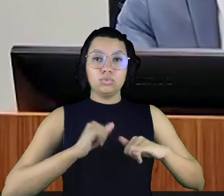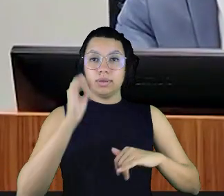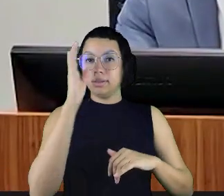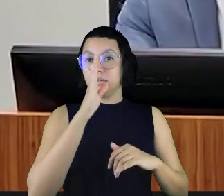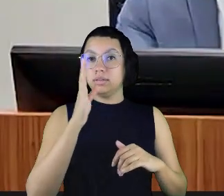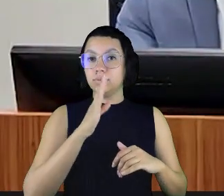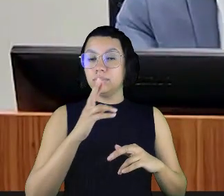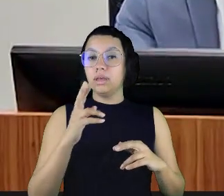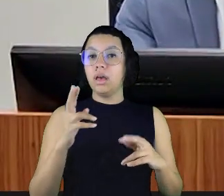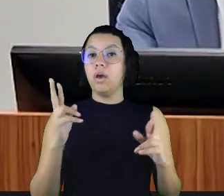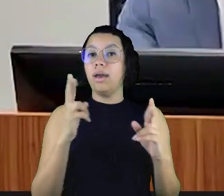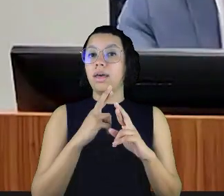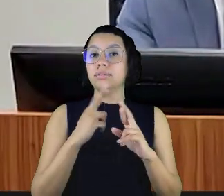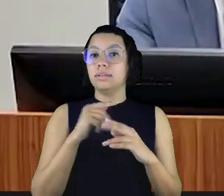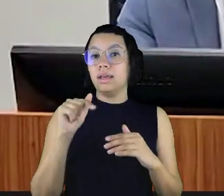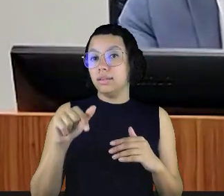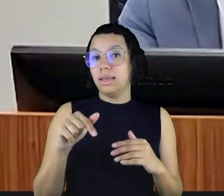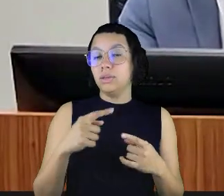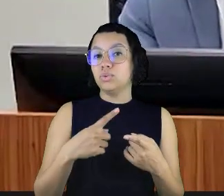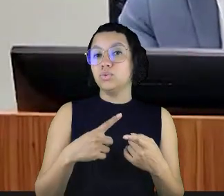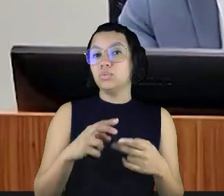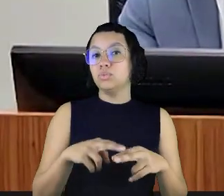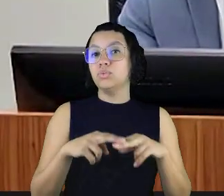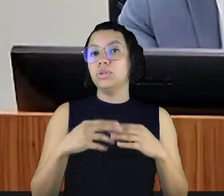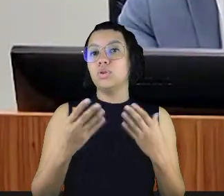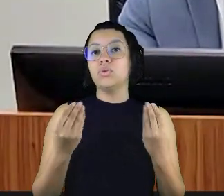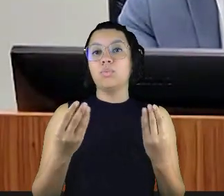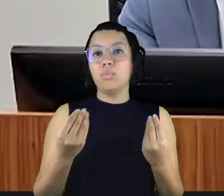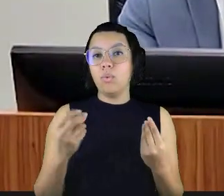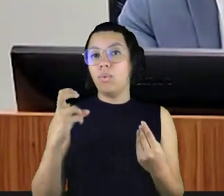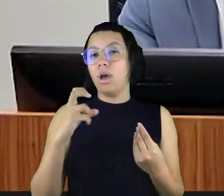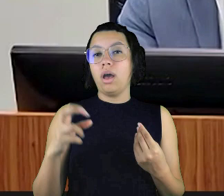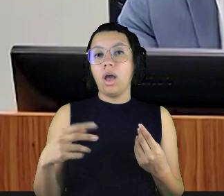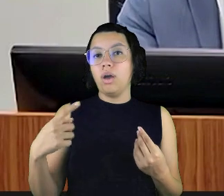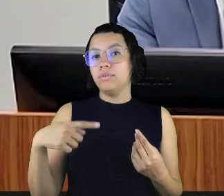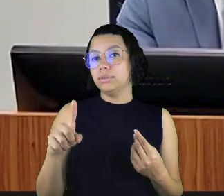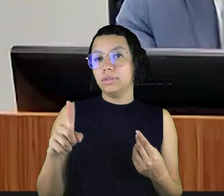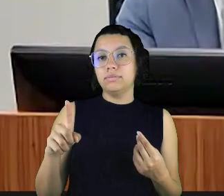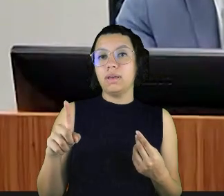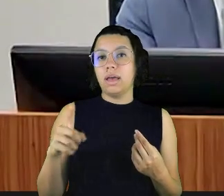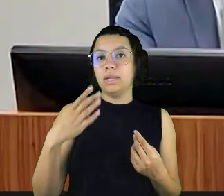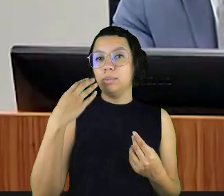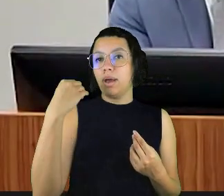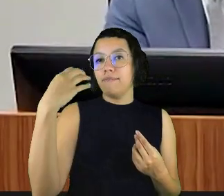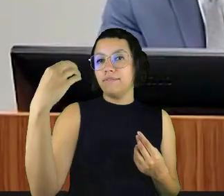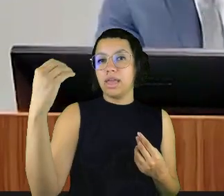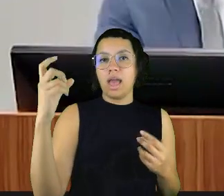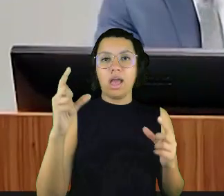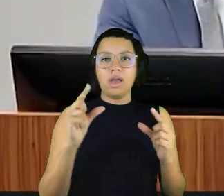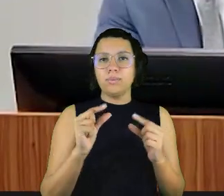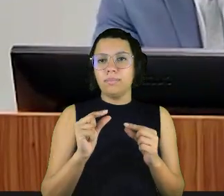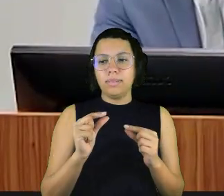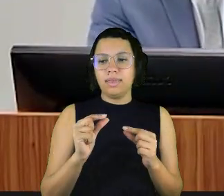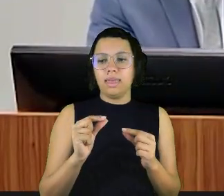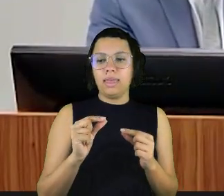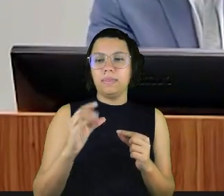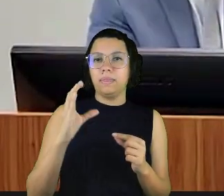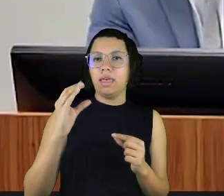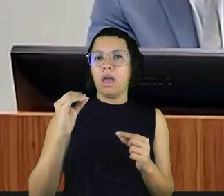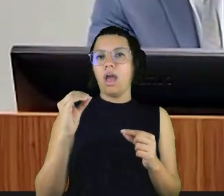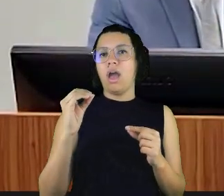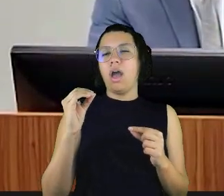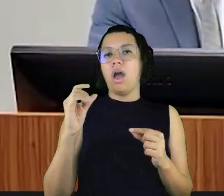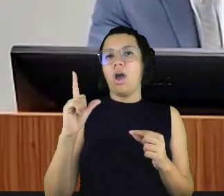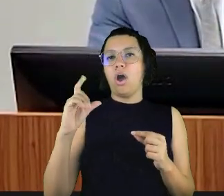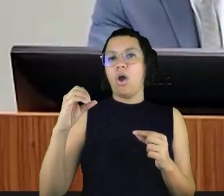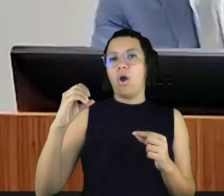muitas vezes você vai numa viagem curta para a Colômbia e encontra uma coisa que você não encontra